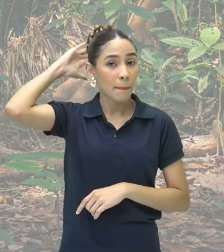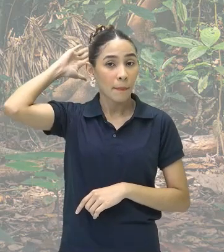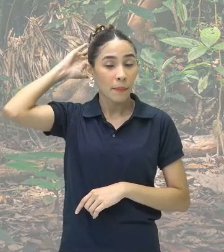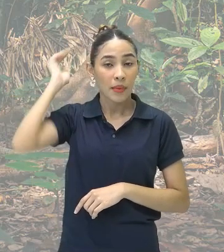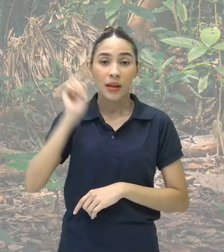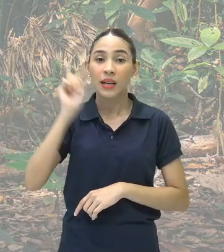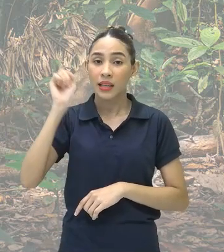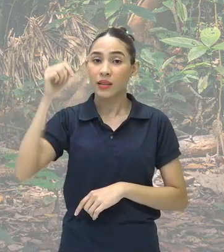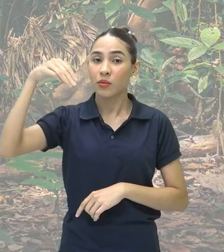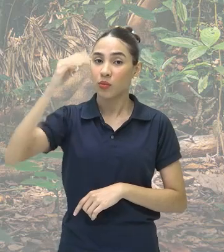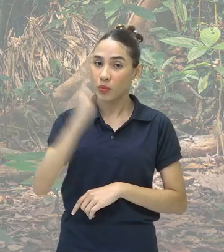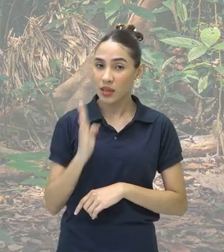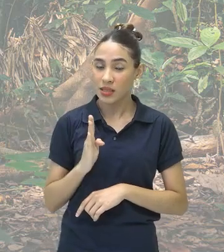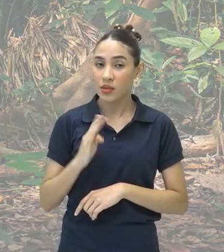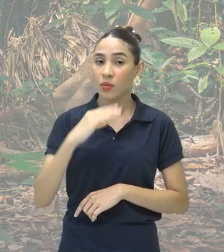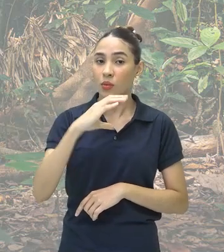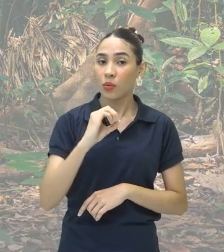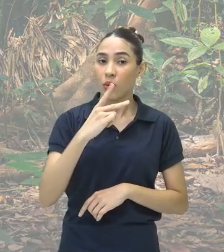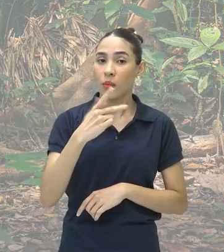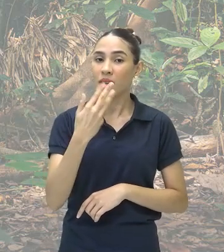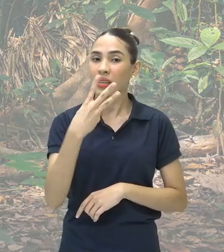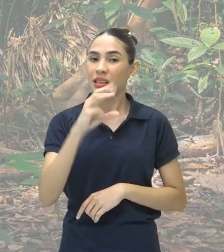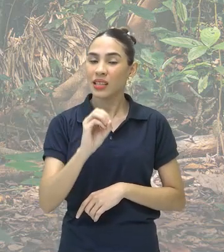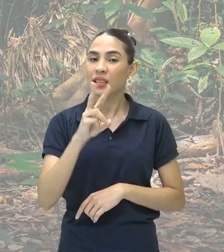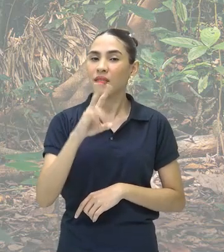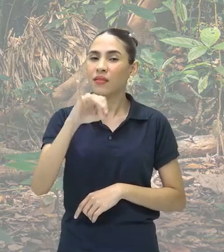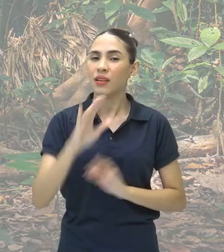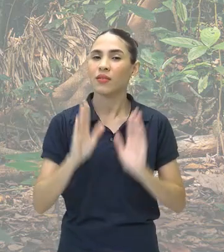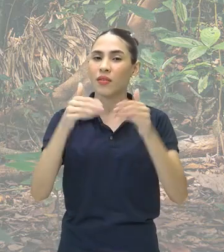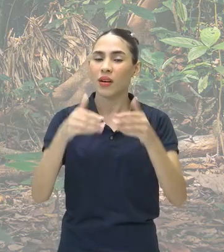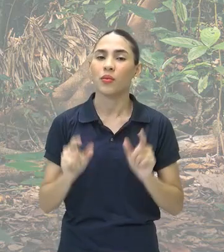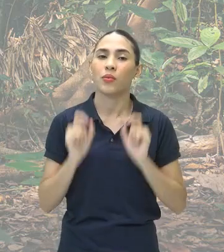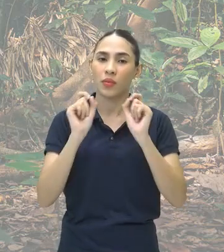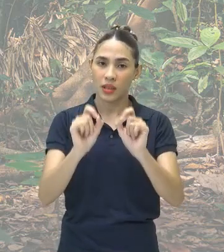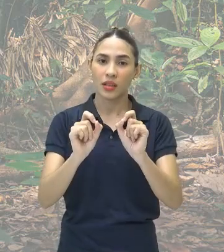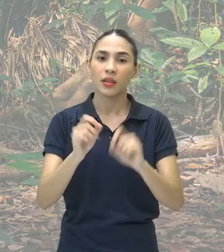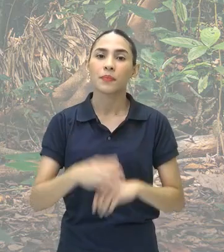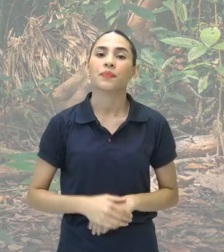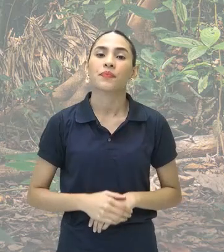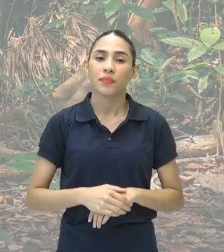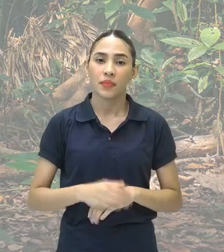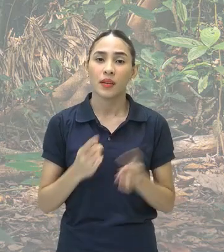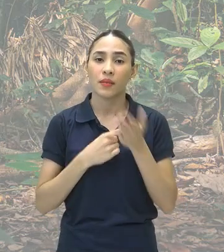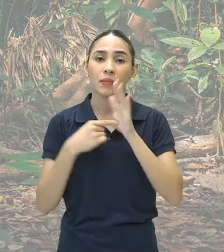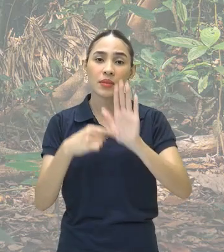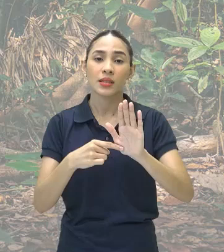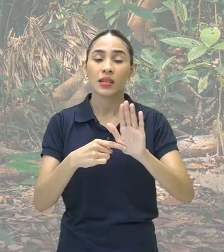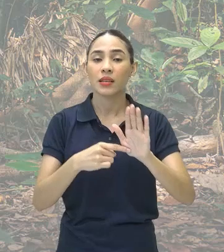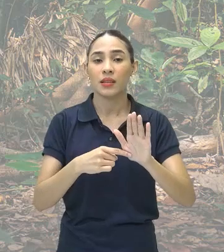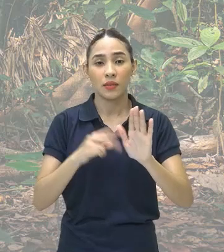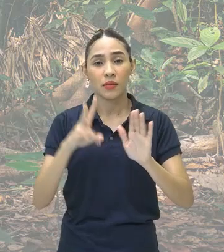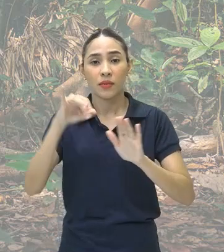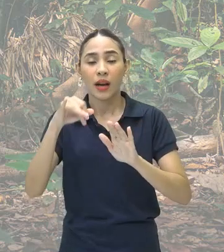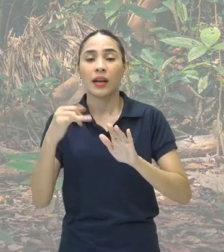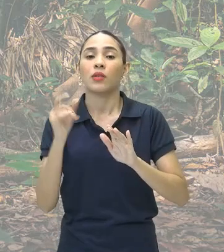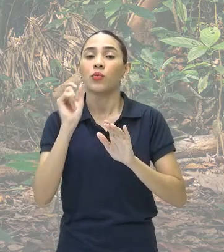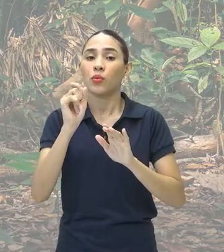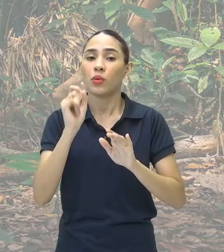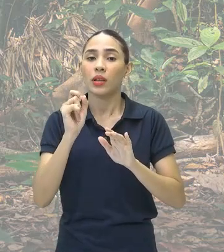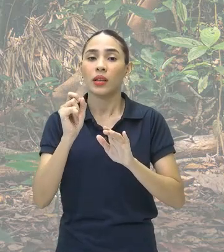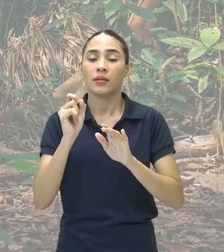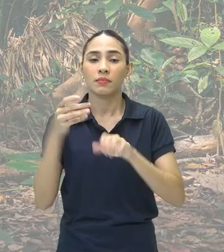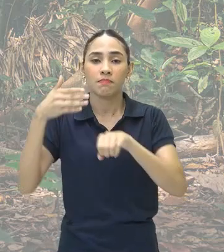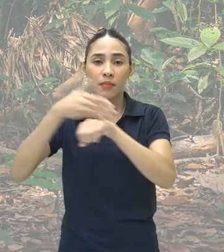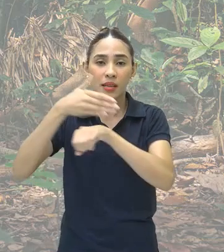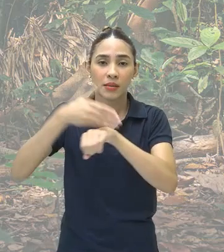Brasil, né? Esse COP30 que vai trabalhar justamente o quê? Vai trazer líderes do mundo todo,